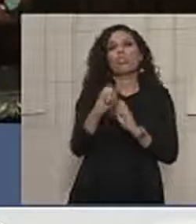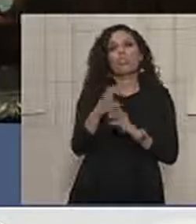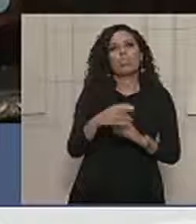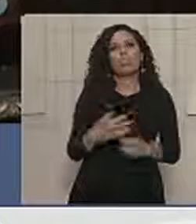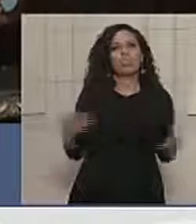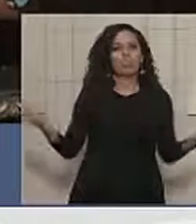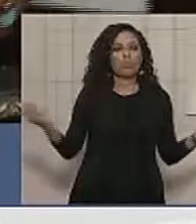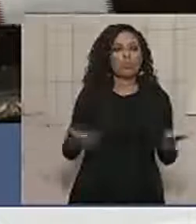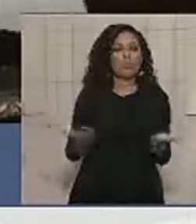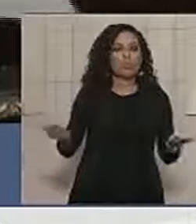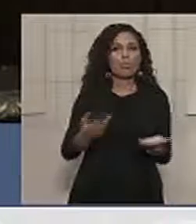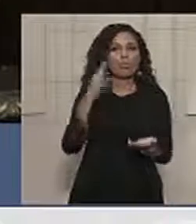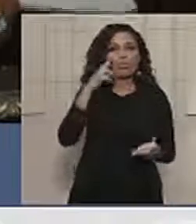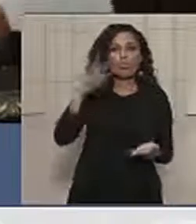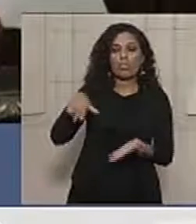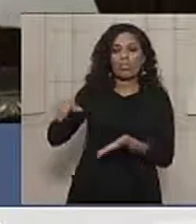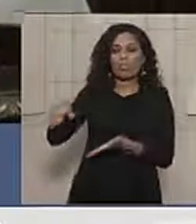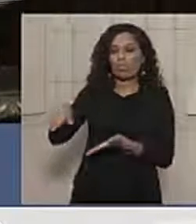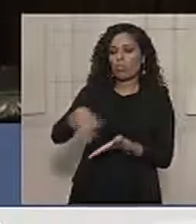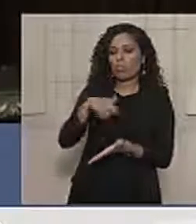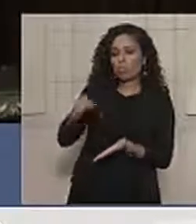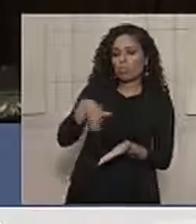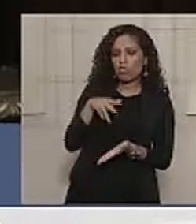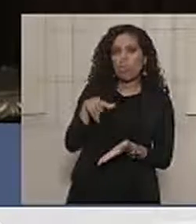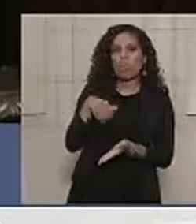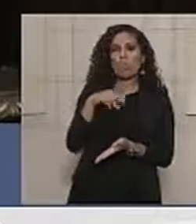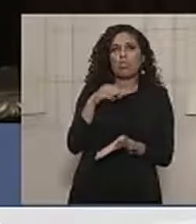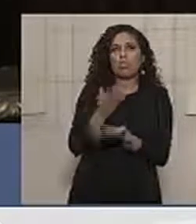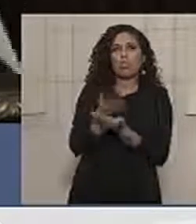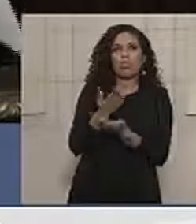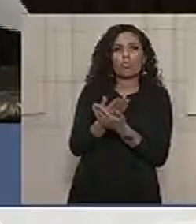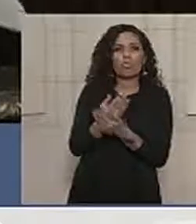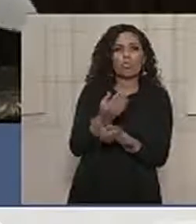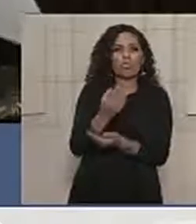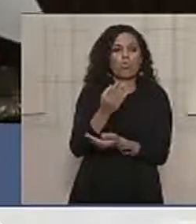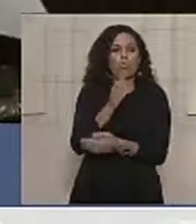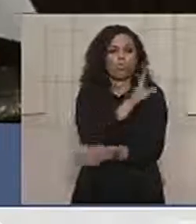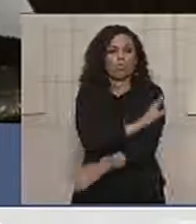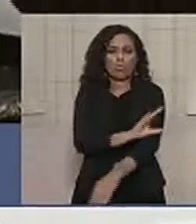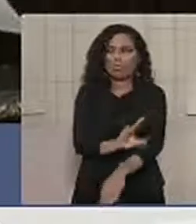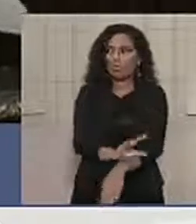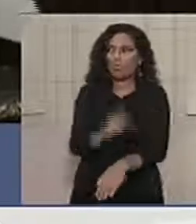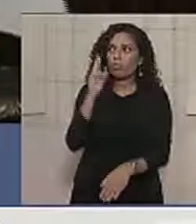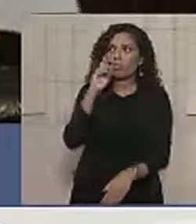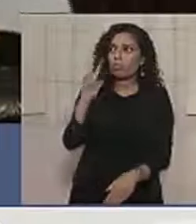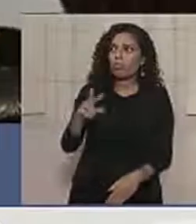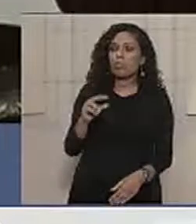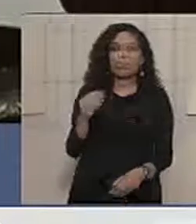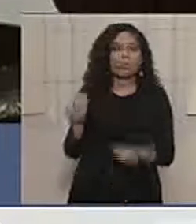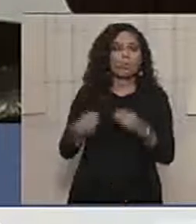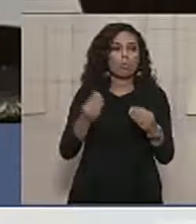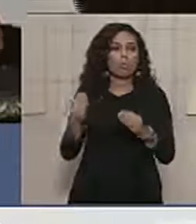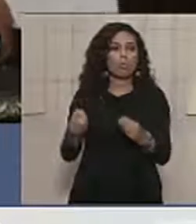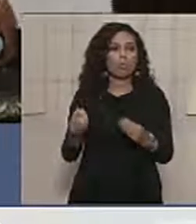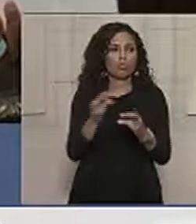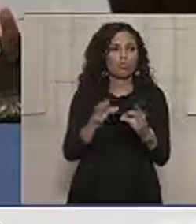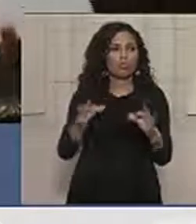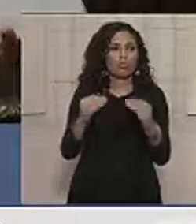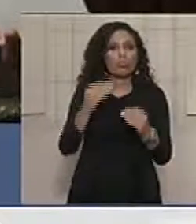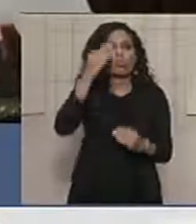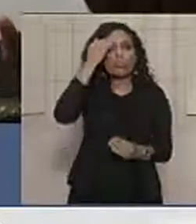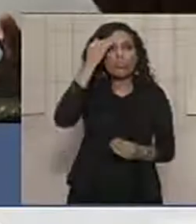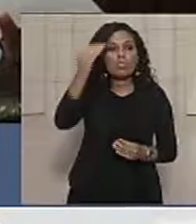E hoje a gente vê o Ministério da Educação e Cultura, a gente vê os seus correspondentes, e principalmente